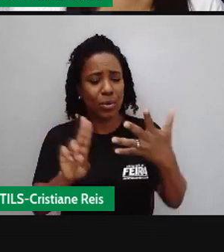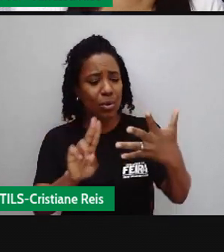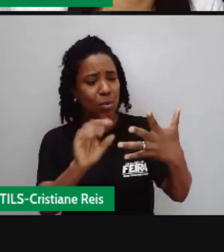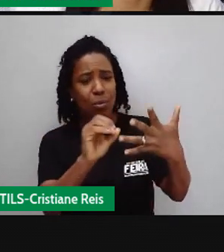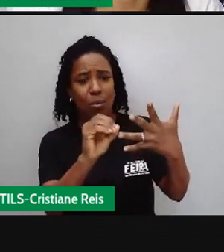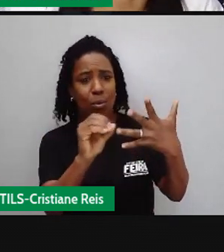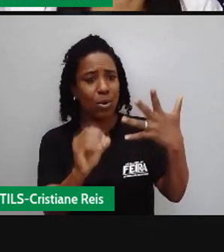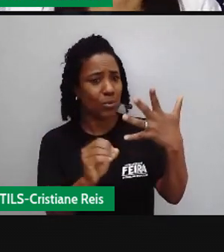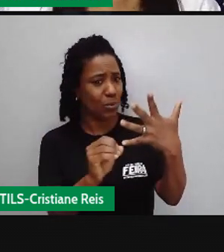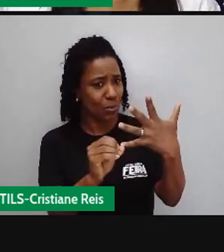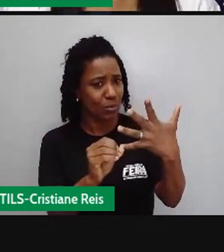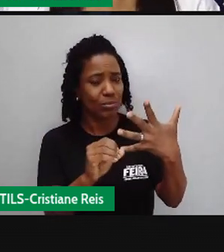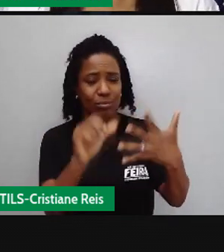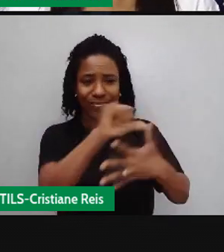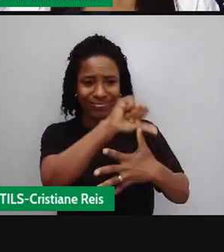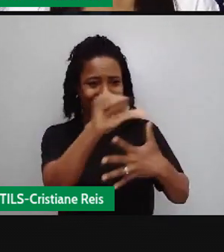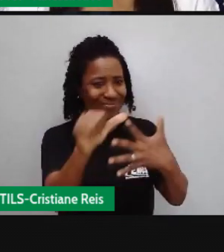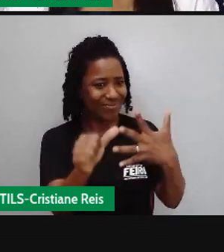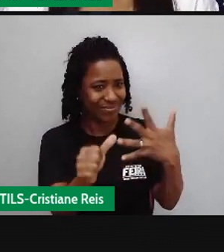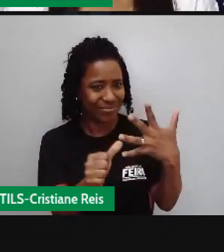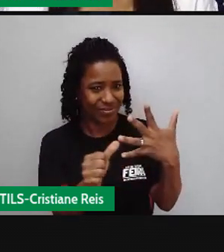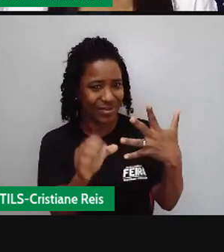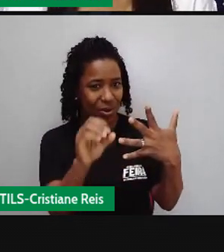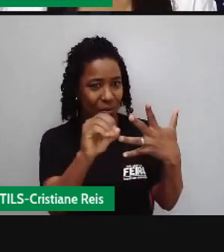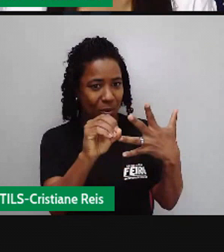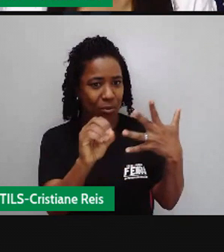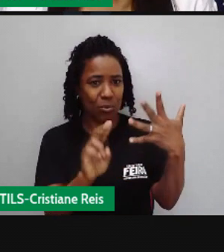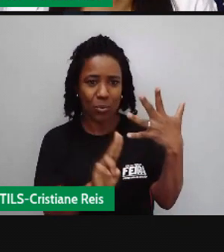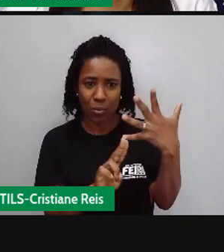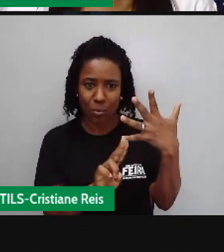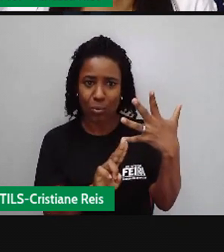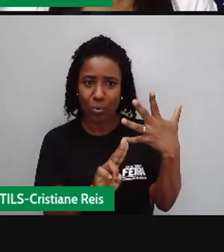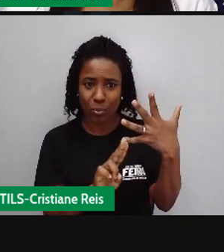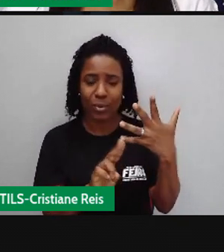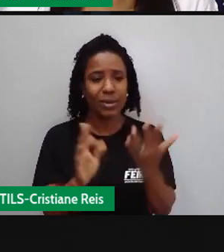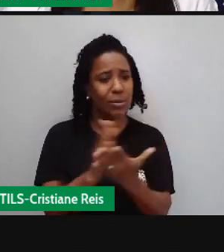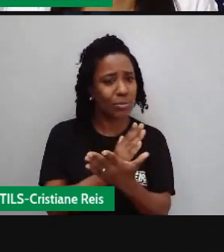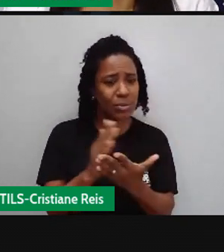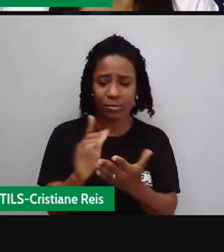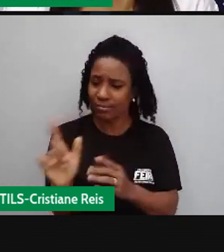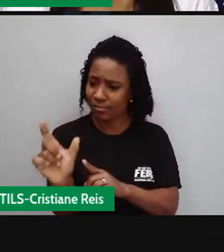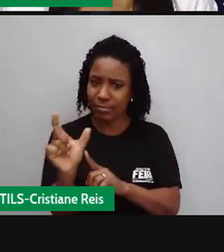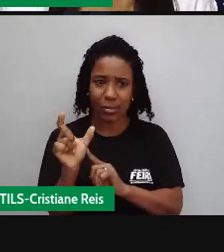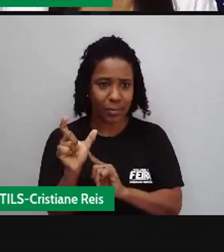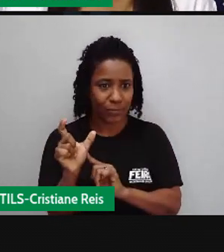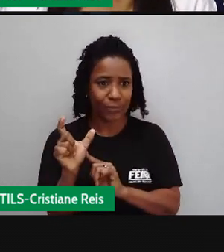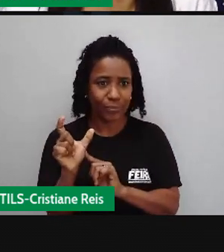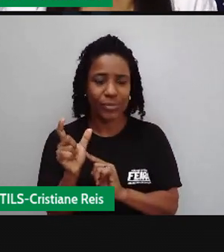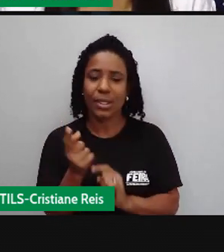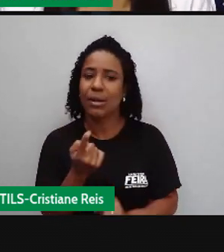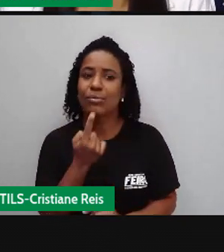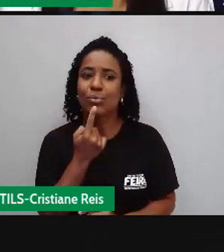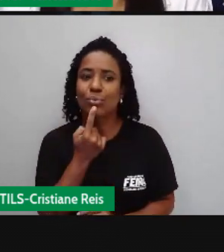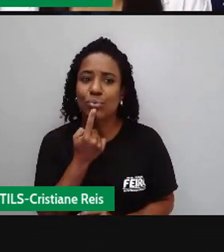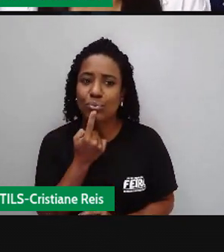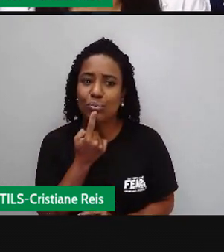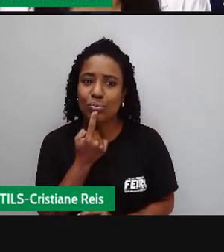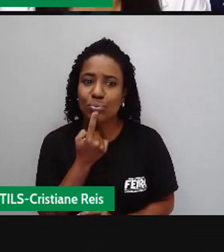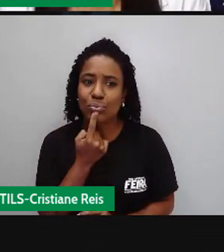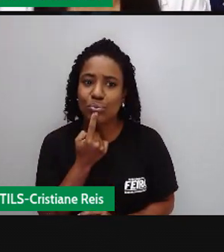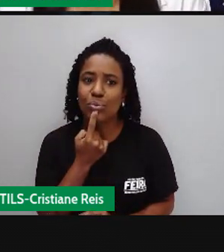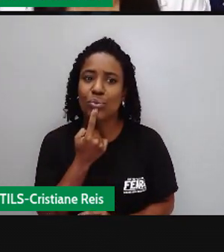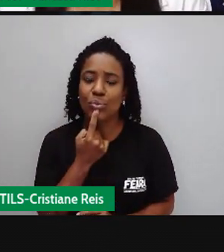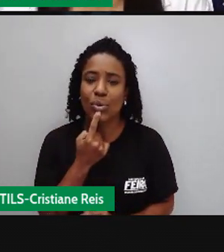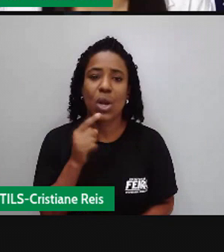gente fala, né? A gente pronuncia aí com som de U, mas muitas vezes essas palavras são escritas com